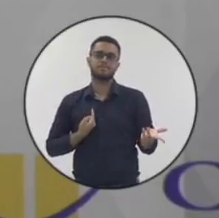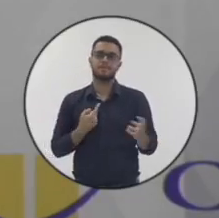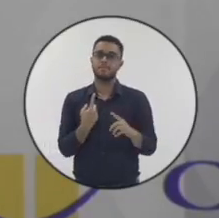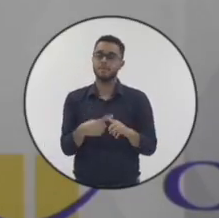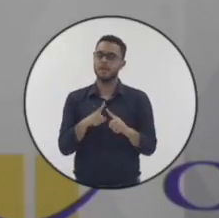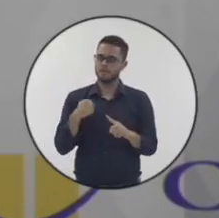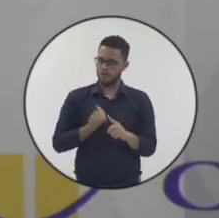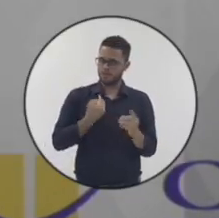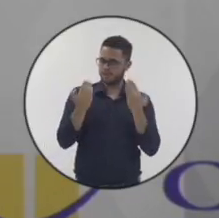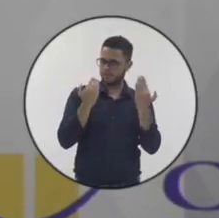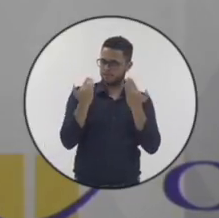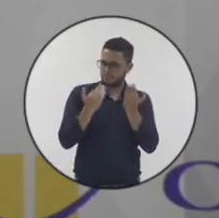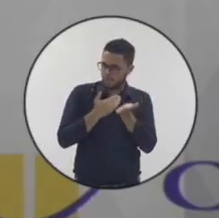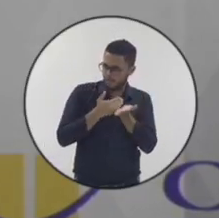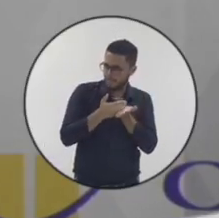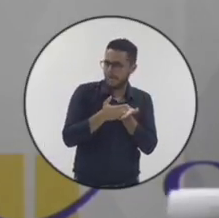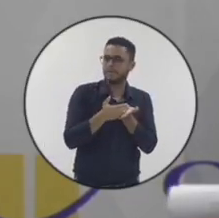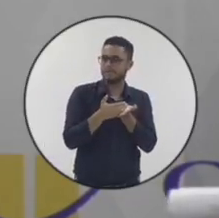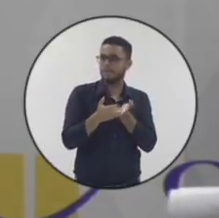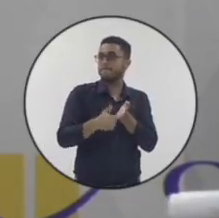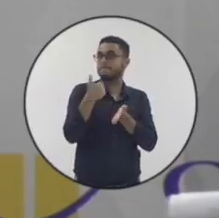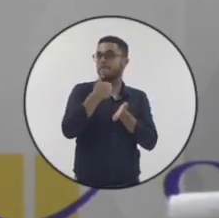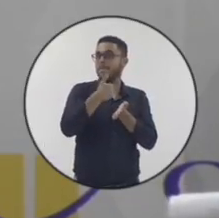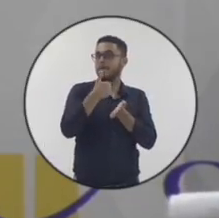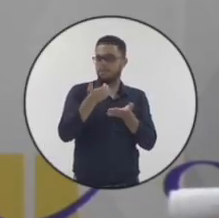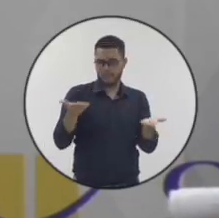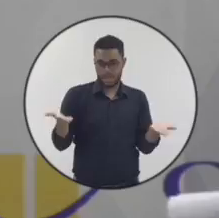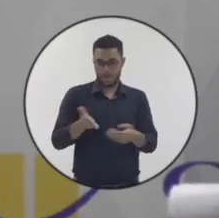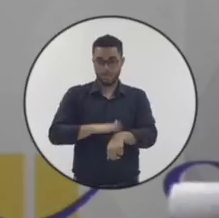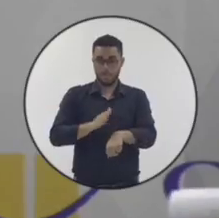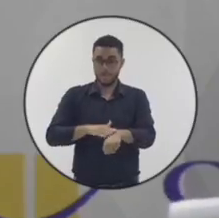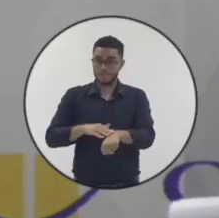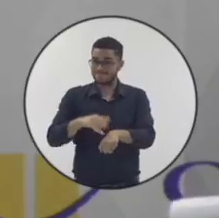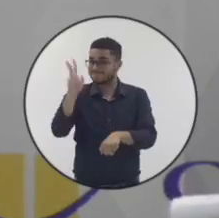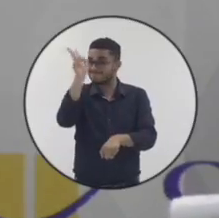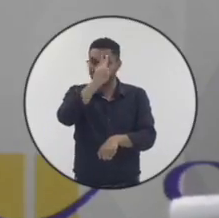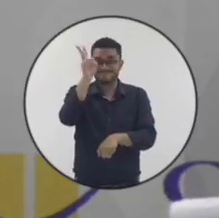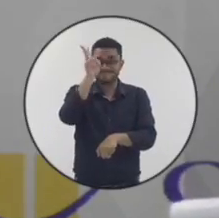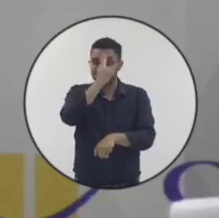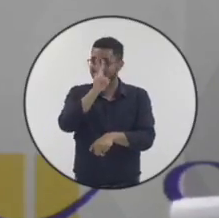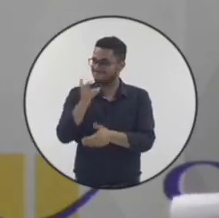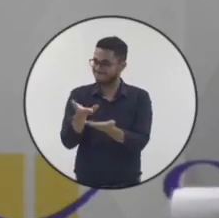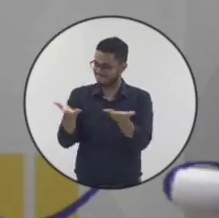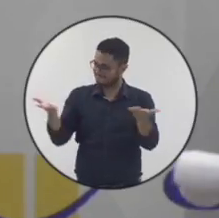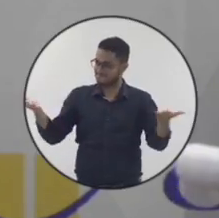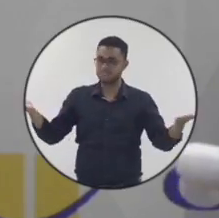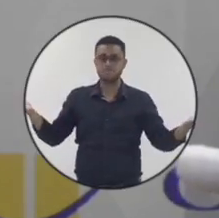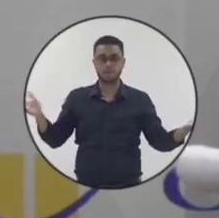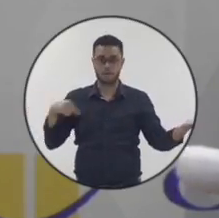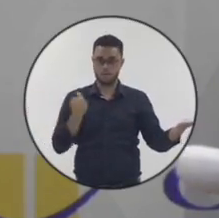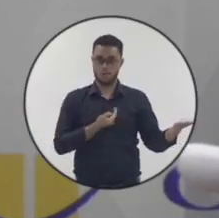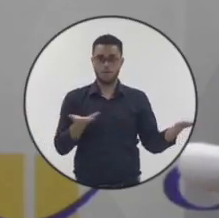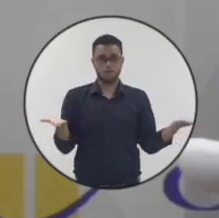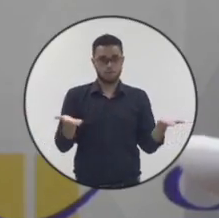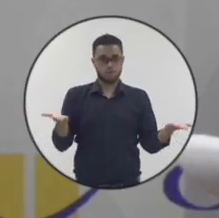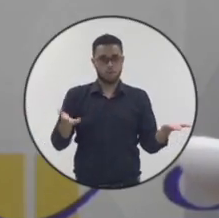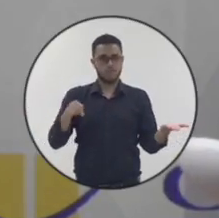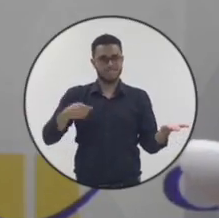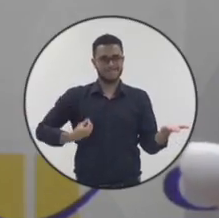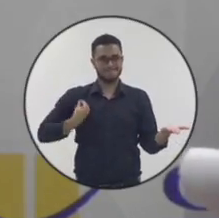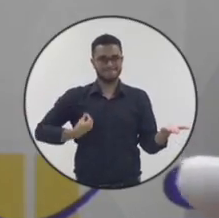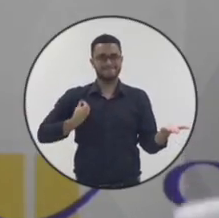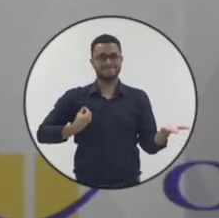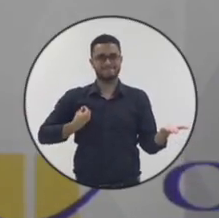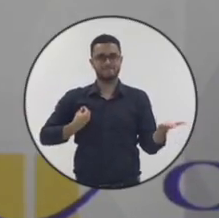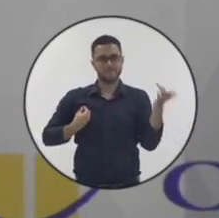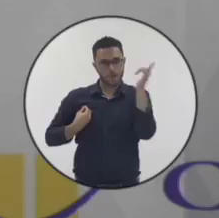da psicologia, evidenciado nesse momento histórico que nós aqui estamos vivenciando,